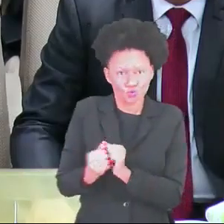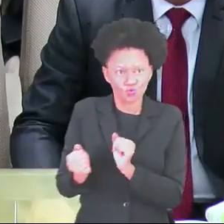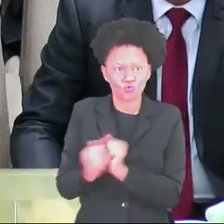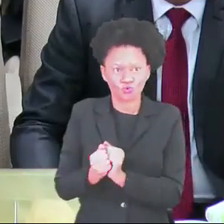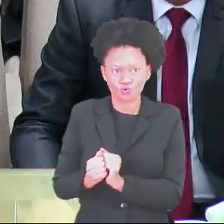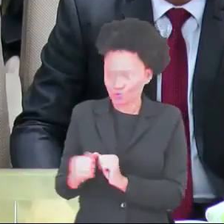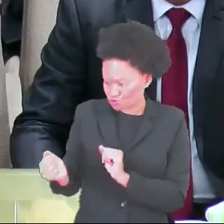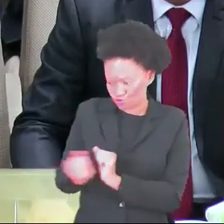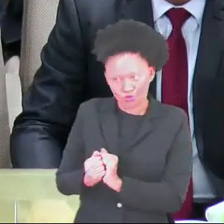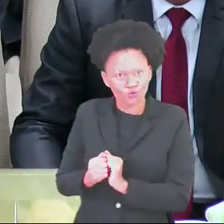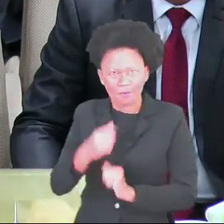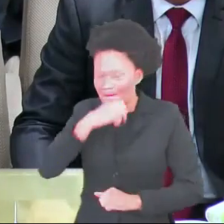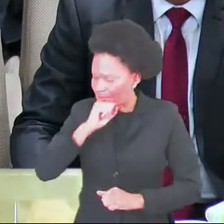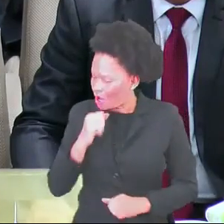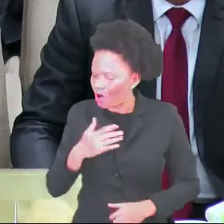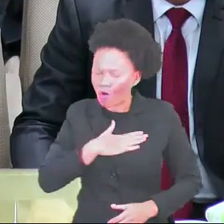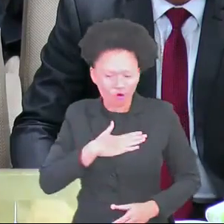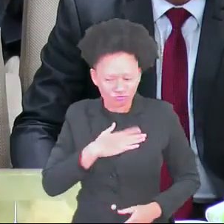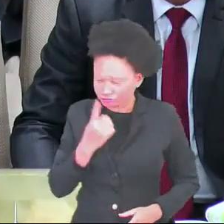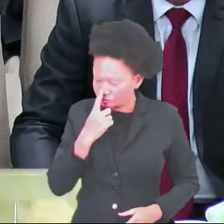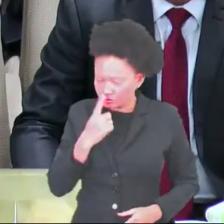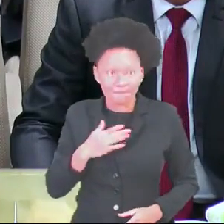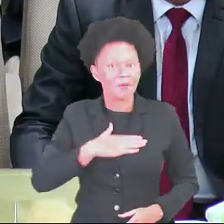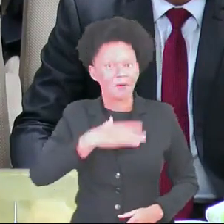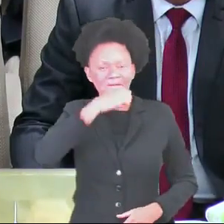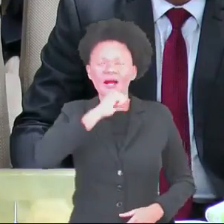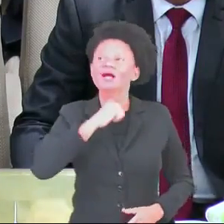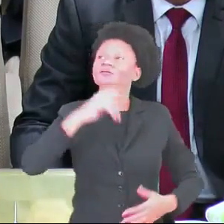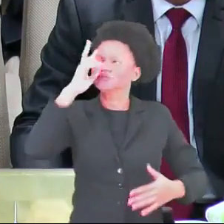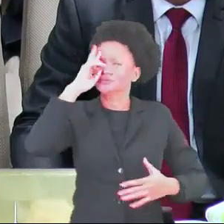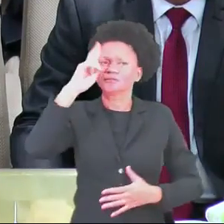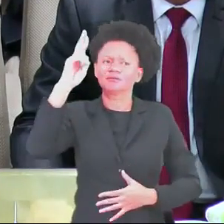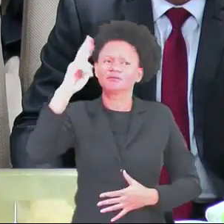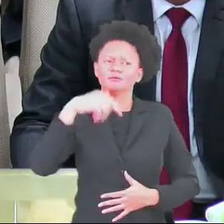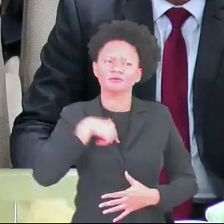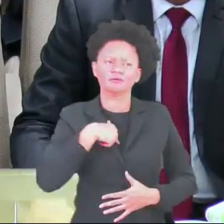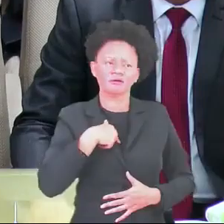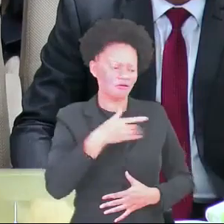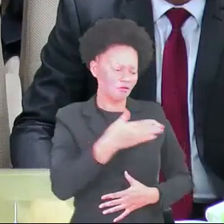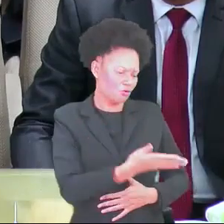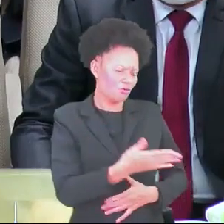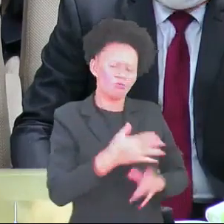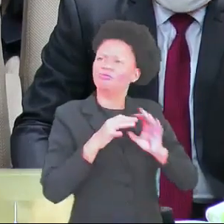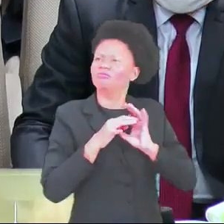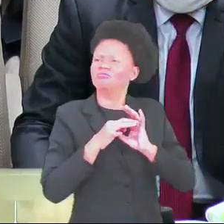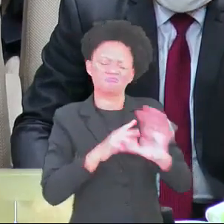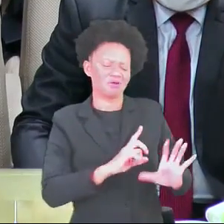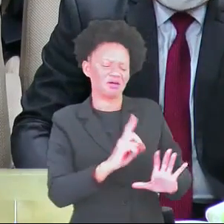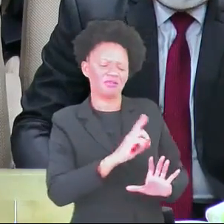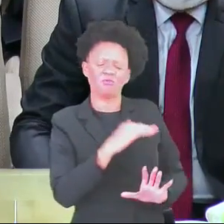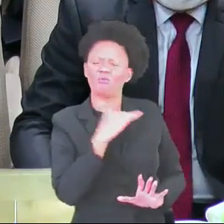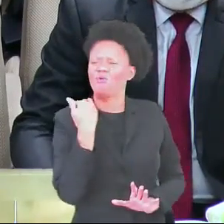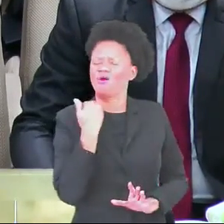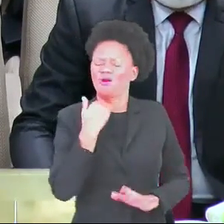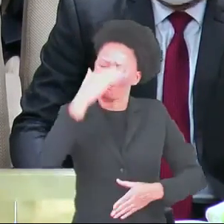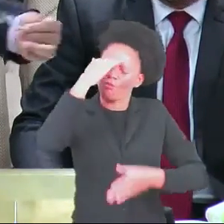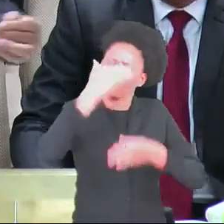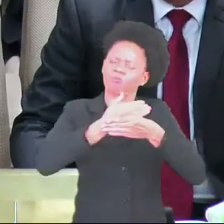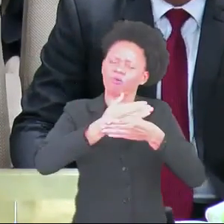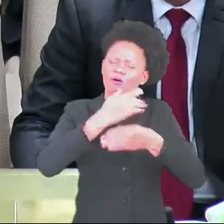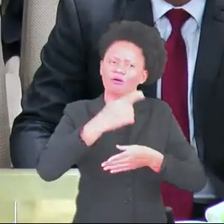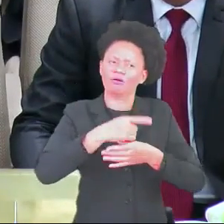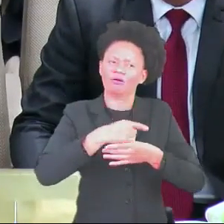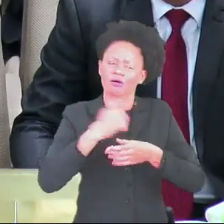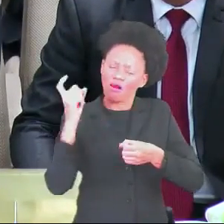gostei de estar perto. Ele disse: Senhor, não permita que a tua serva morra em coma. Permita que